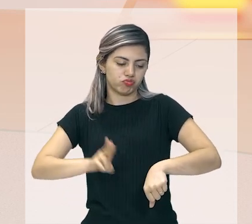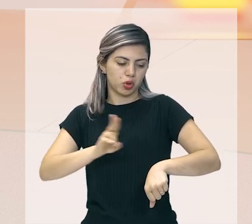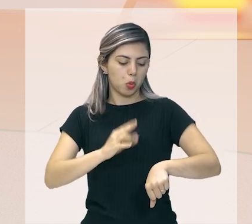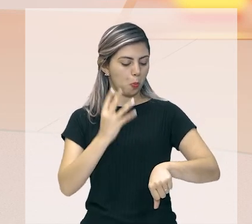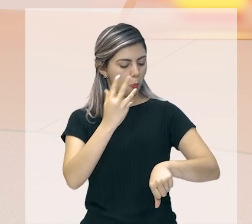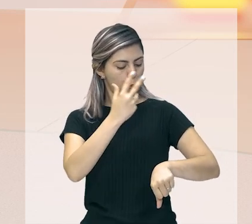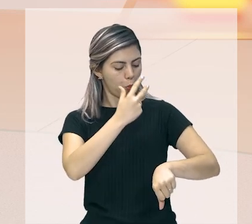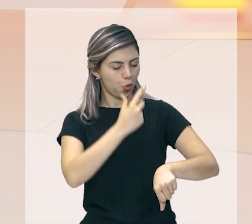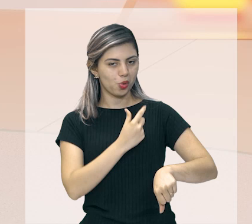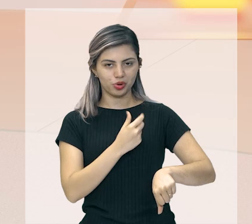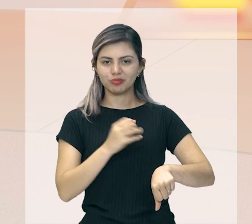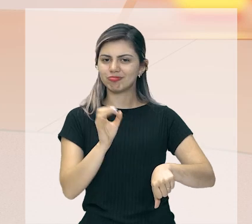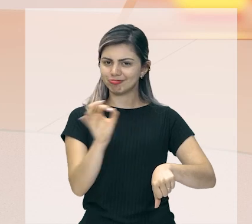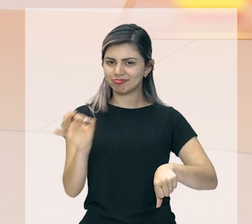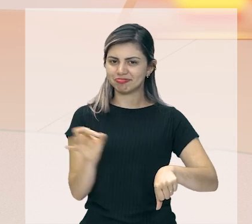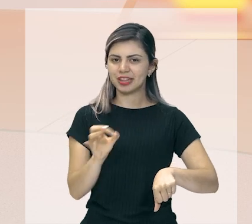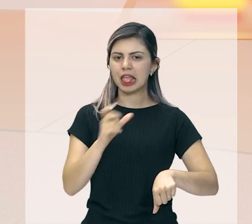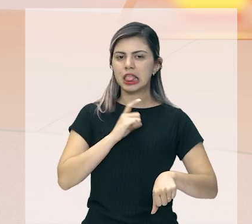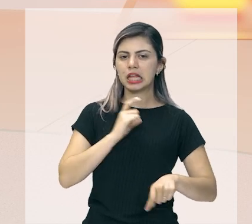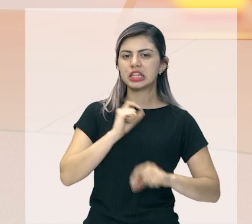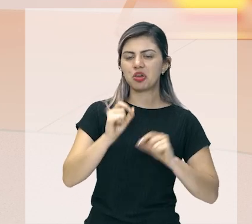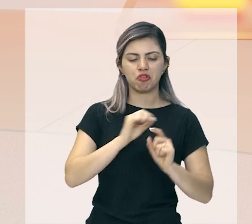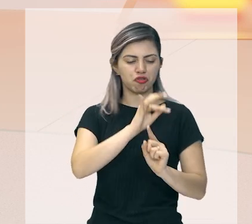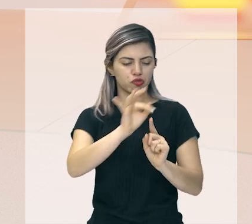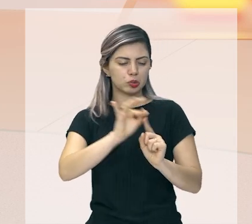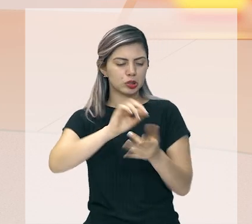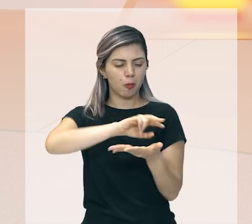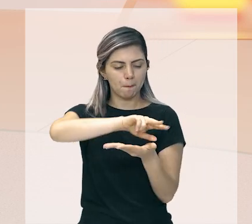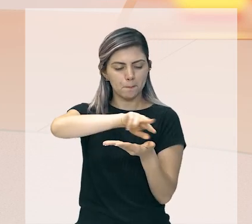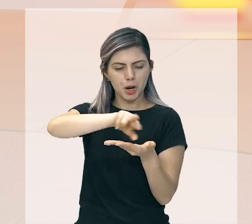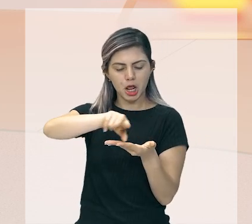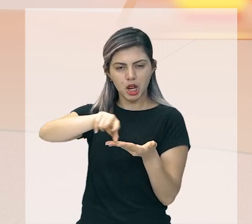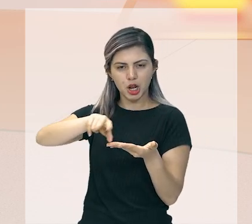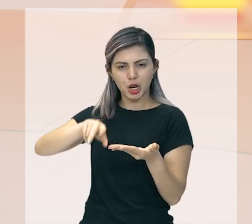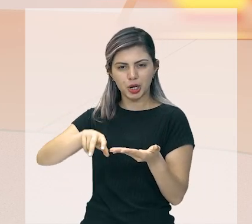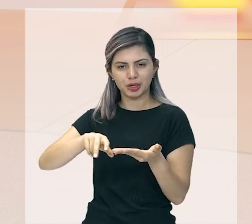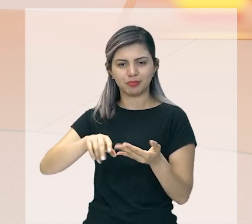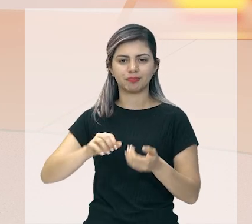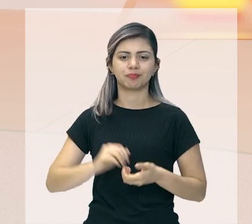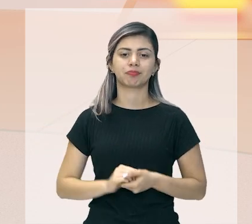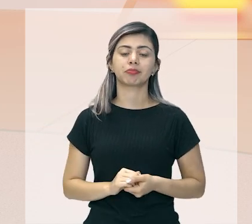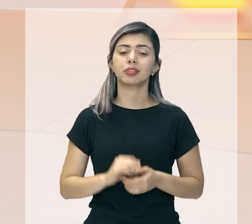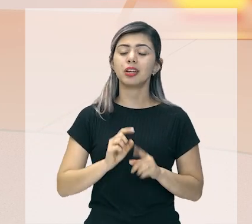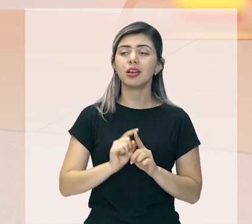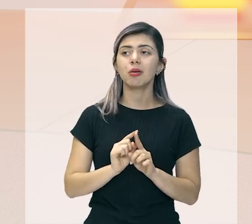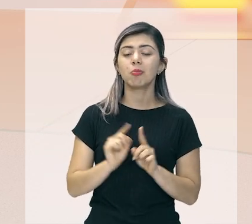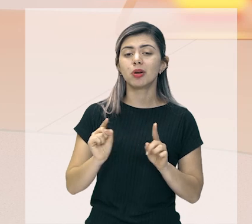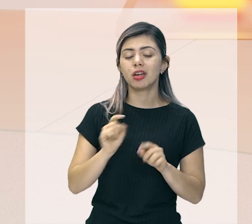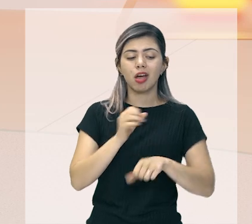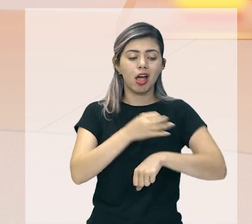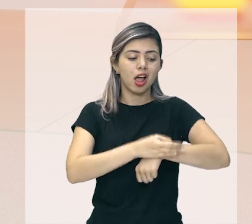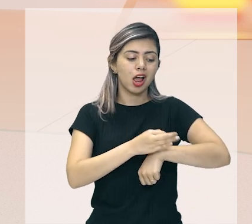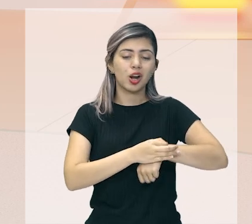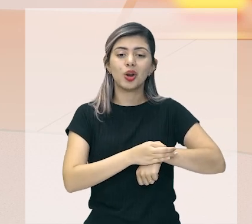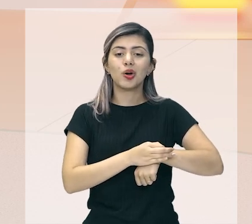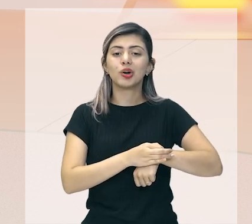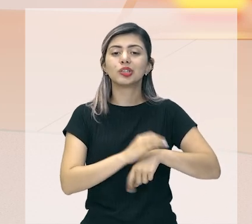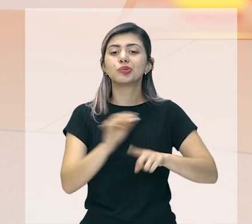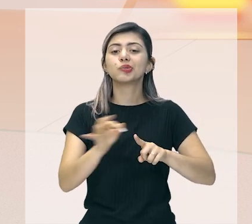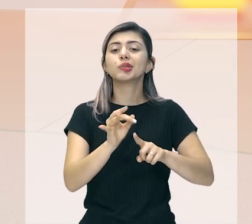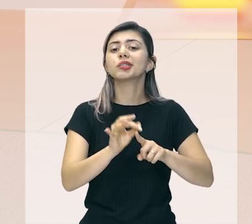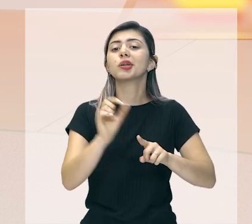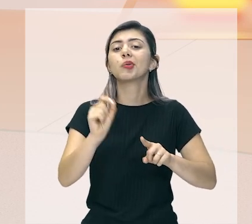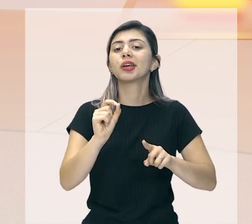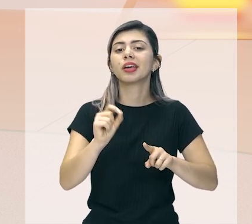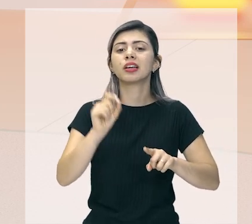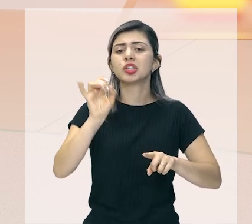bonitão aqui, né, que tem ali várias funções, não sei o quê, né, quando na verdade um relógio basicamente, né, historicamente falando, ele